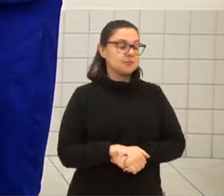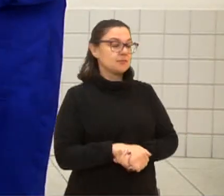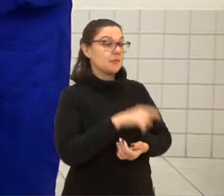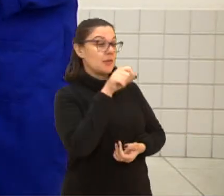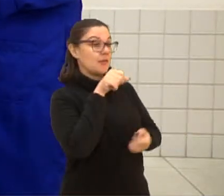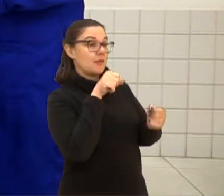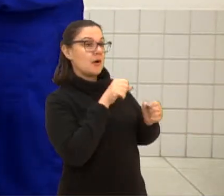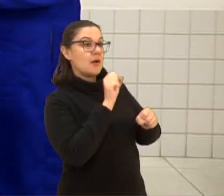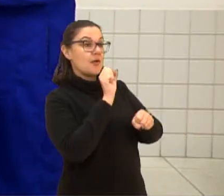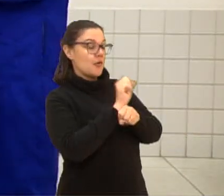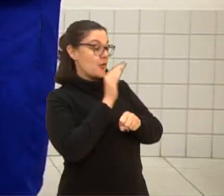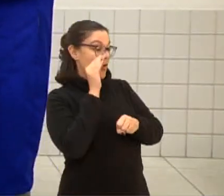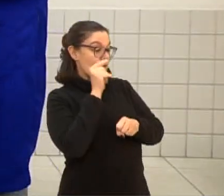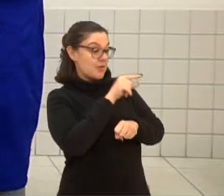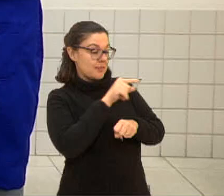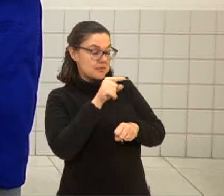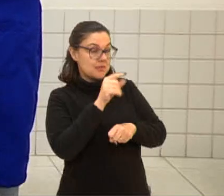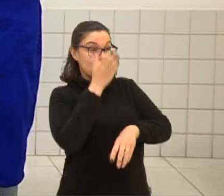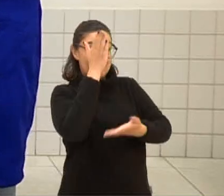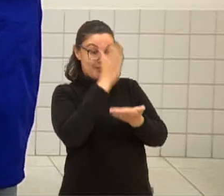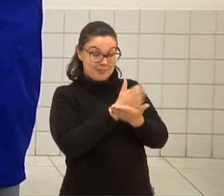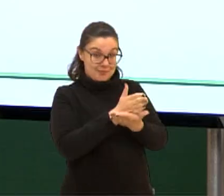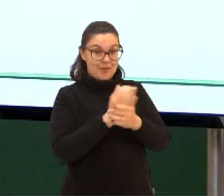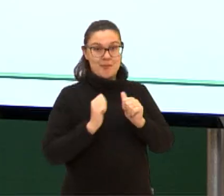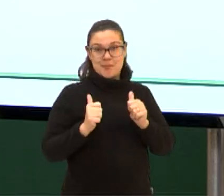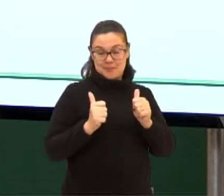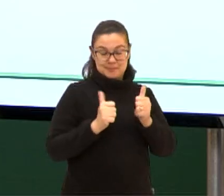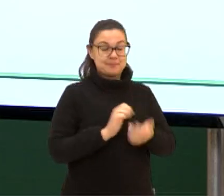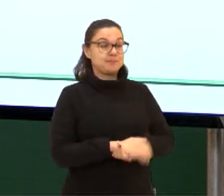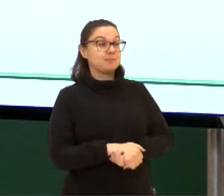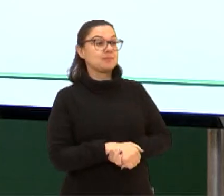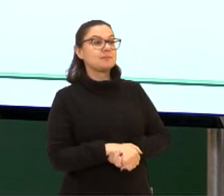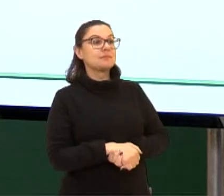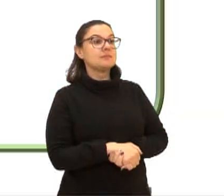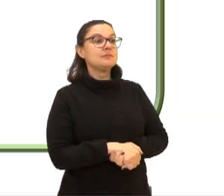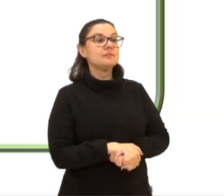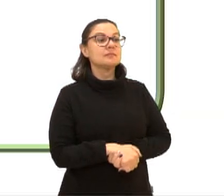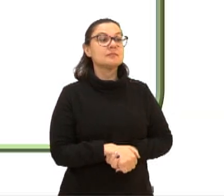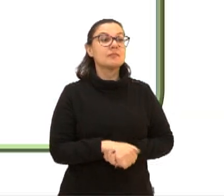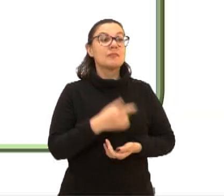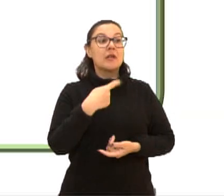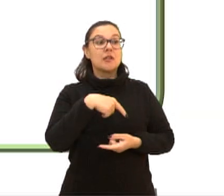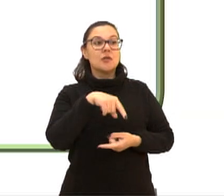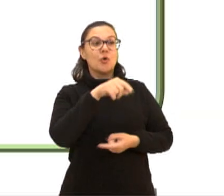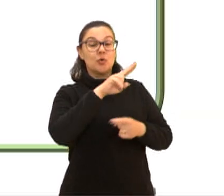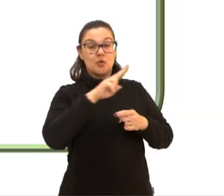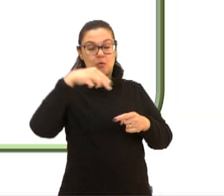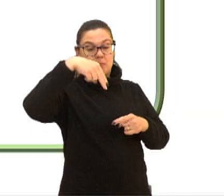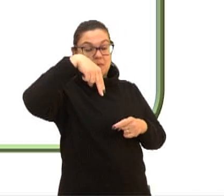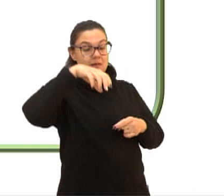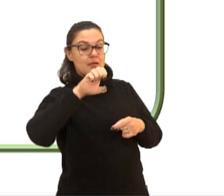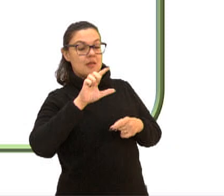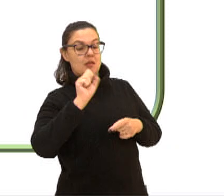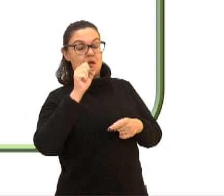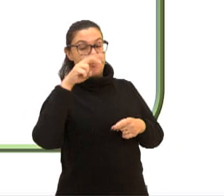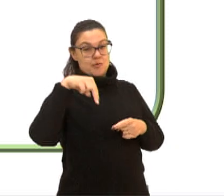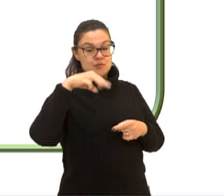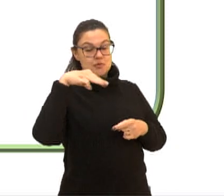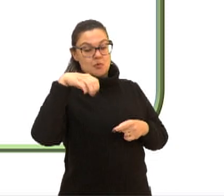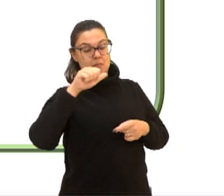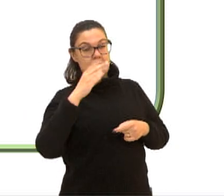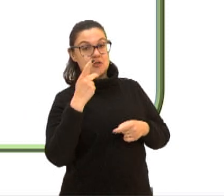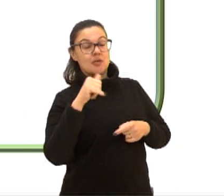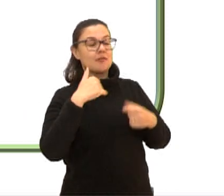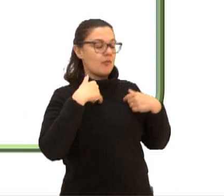vou fazer aqui uma pequena curiosidade rapidinho e a gente vai para o nosso intervalo depois disso, tá bom? Olha, o produtor e dublador Nelson Machado certa vez disse a maravilha